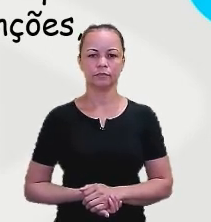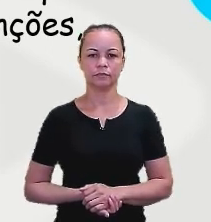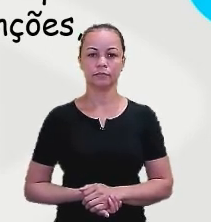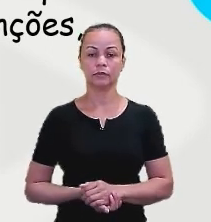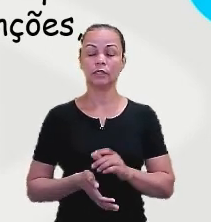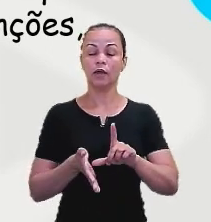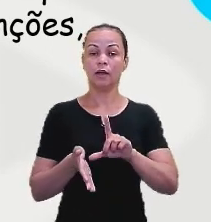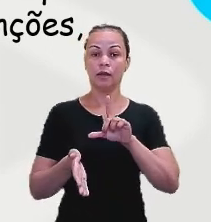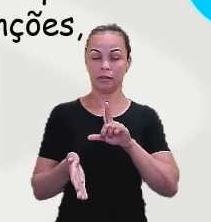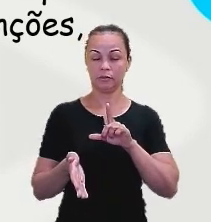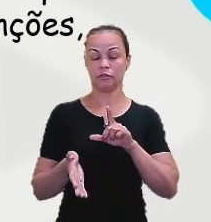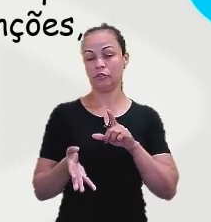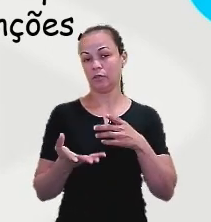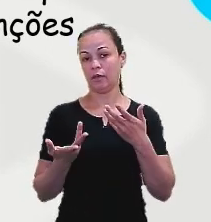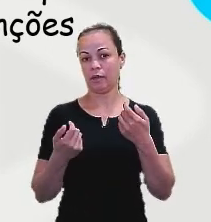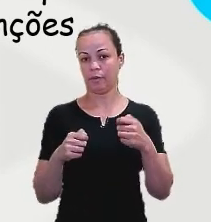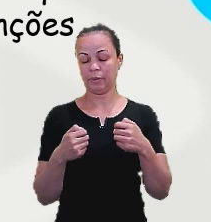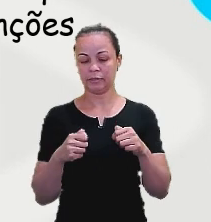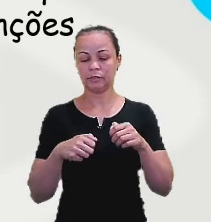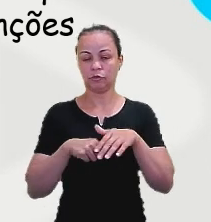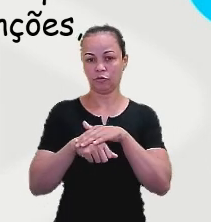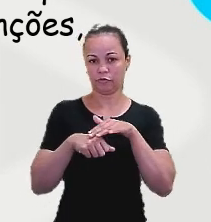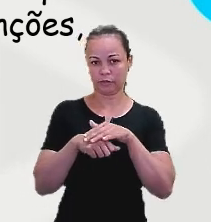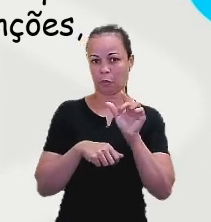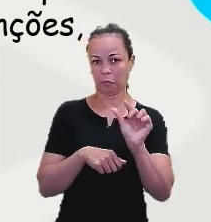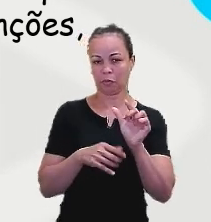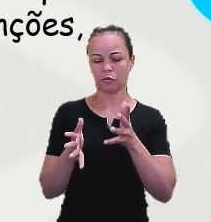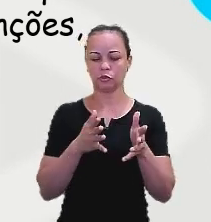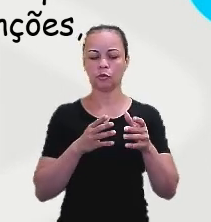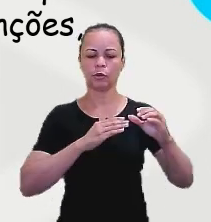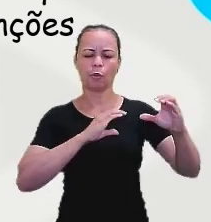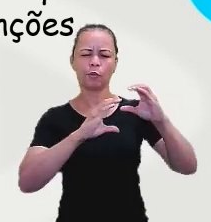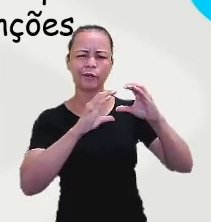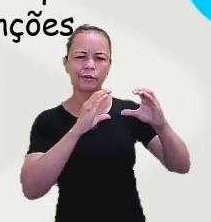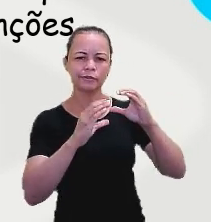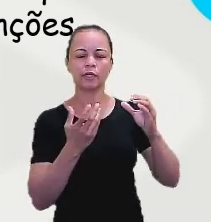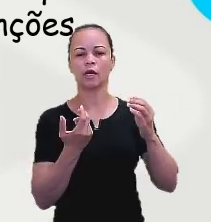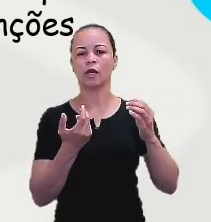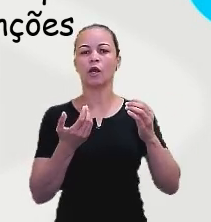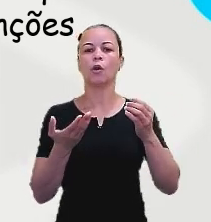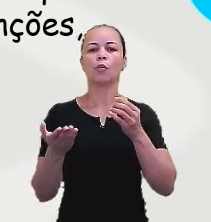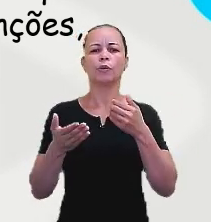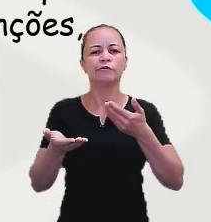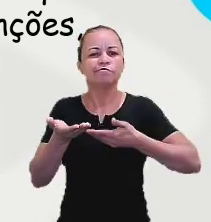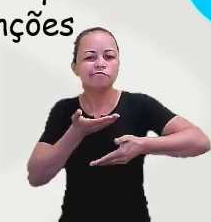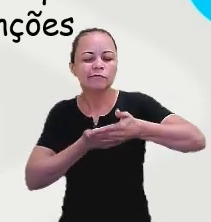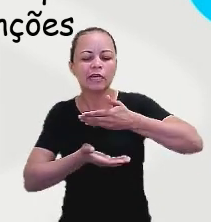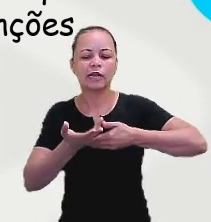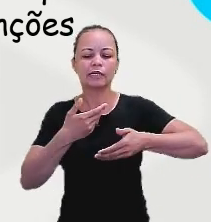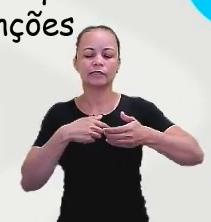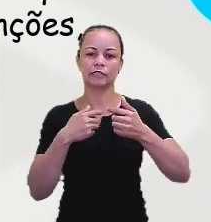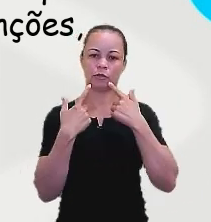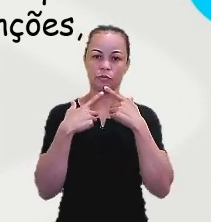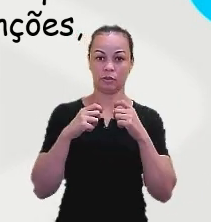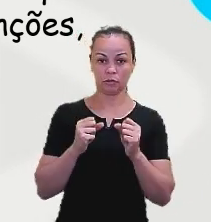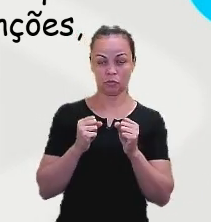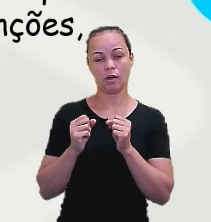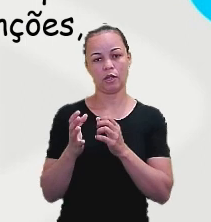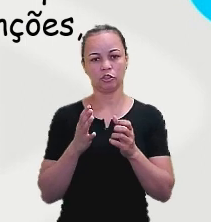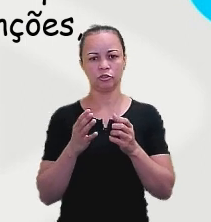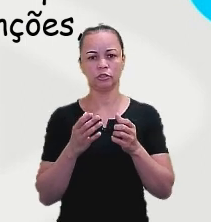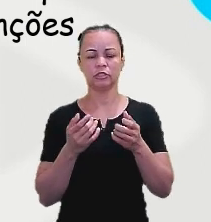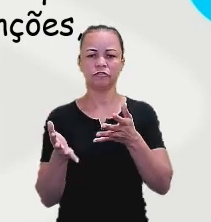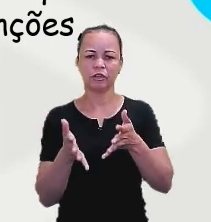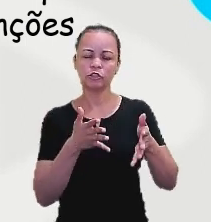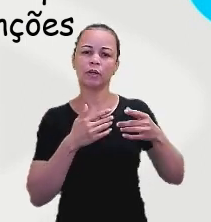Antes disso, vamos conversar um pouco sobre comunicação, interação e linguagem, que faz parte aí